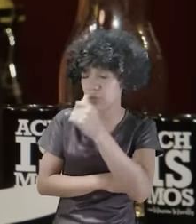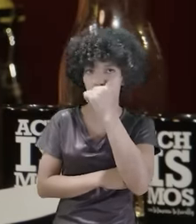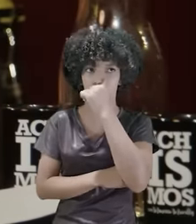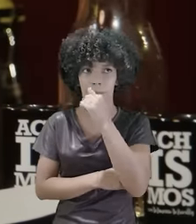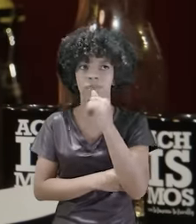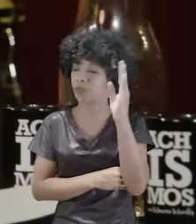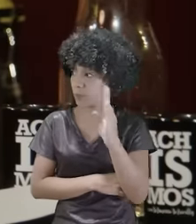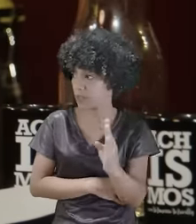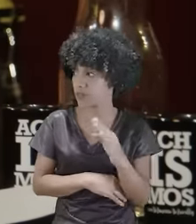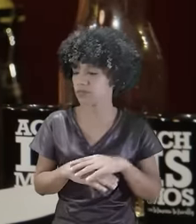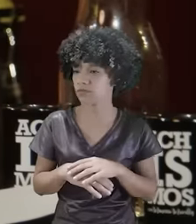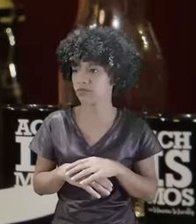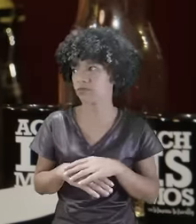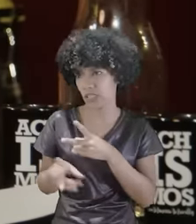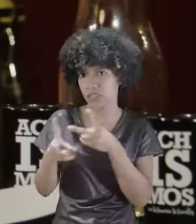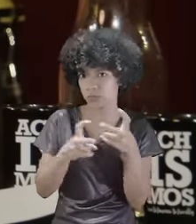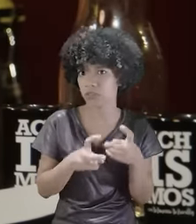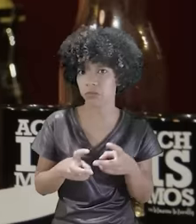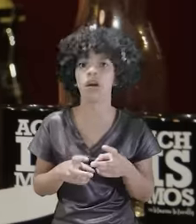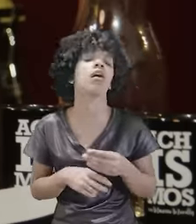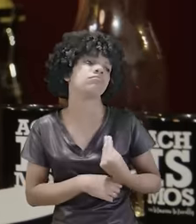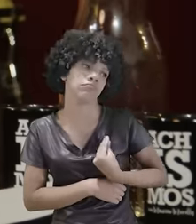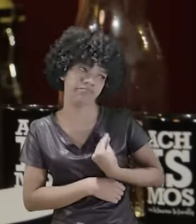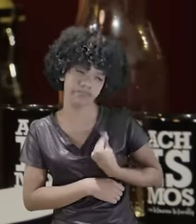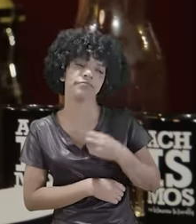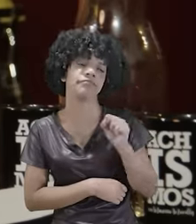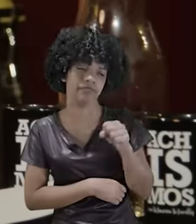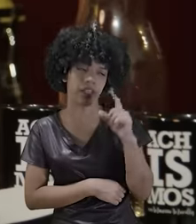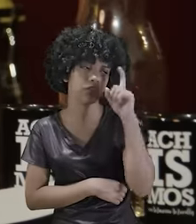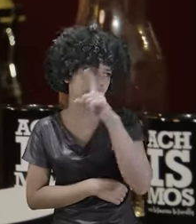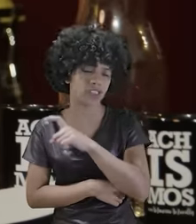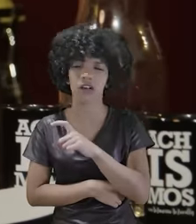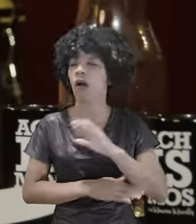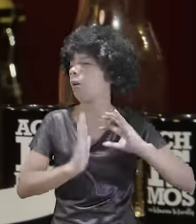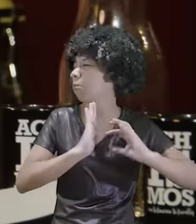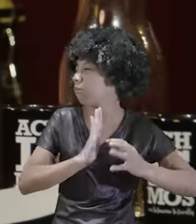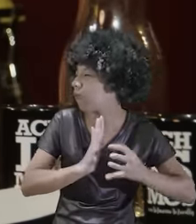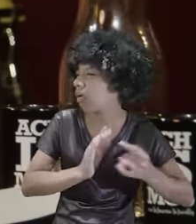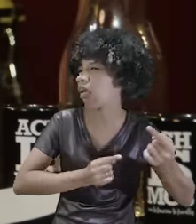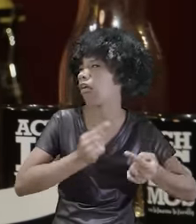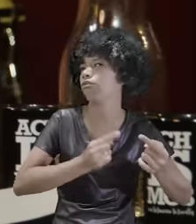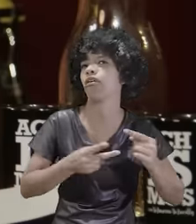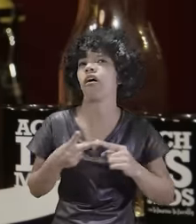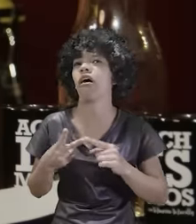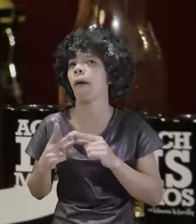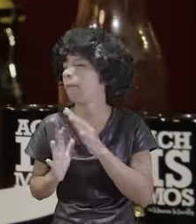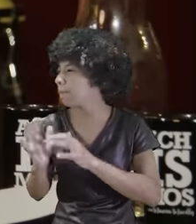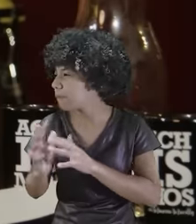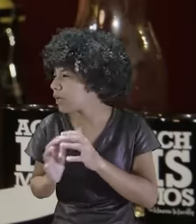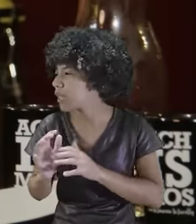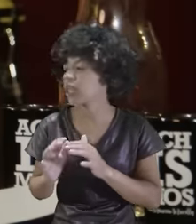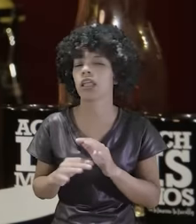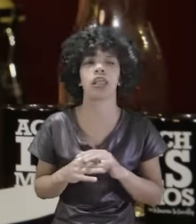difícil no Brasil você viu para esse momento está passando doente tá passando muito difícil Jéssica tem muita briga